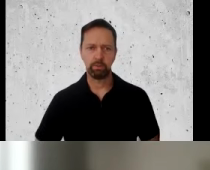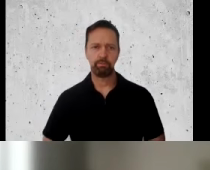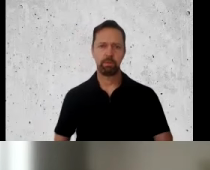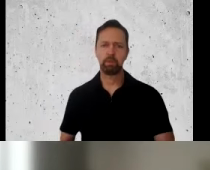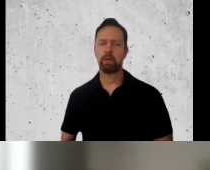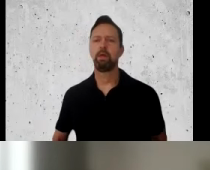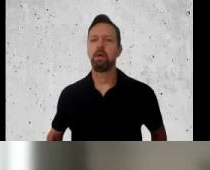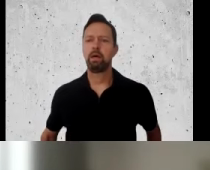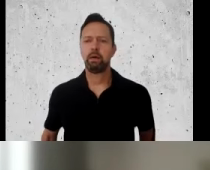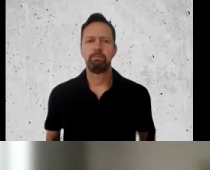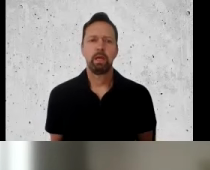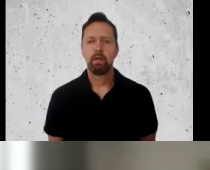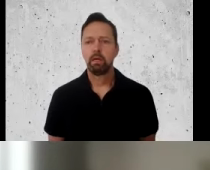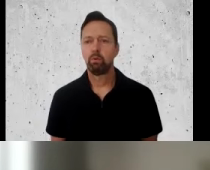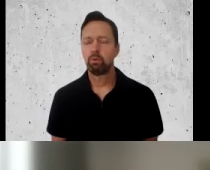Deixa eu ver aqui. Tá.